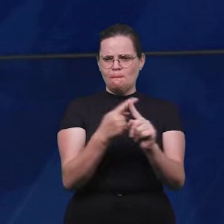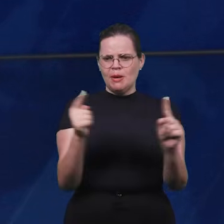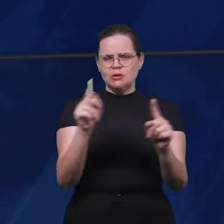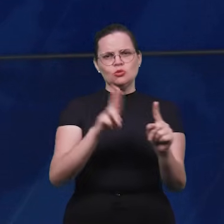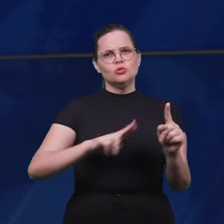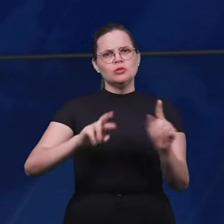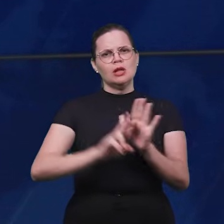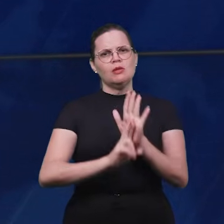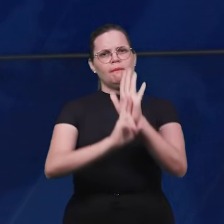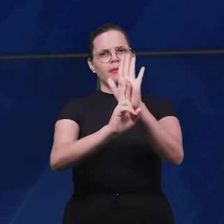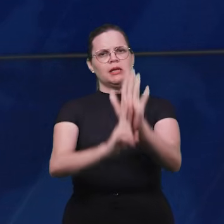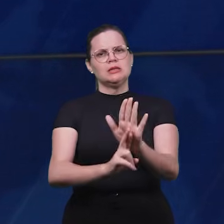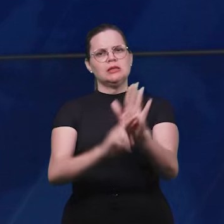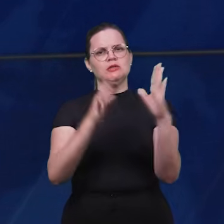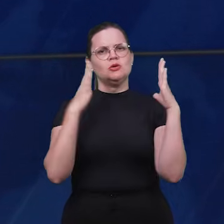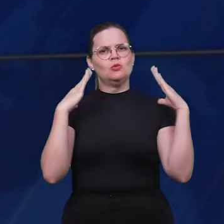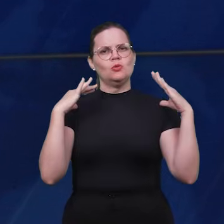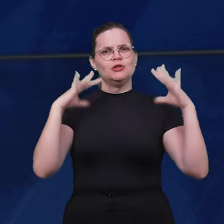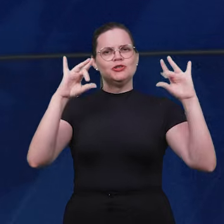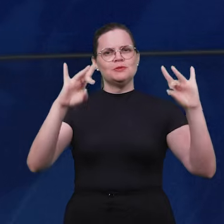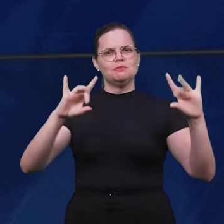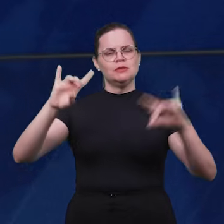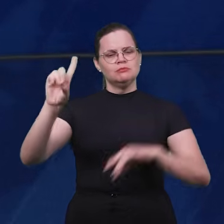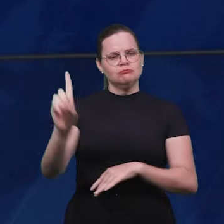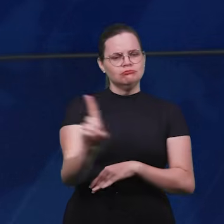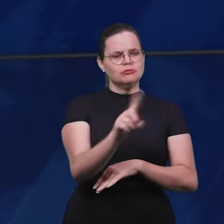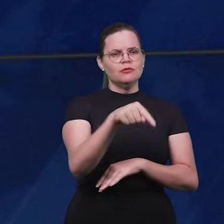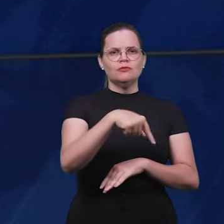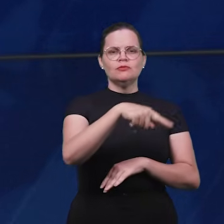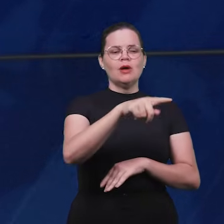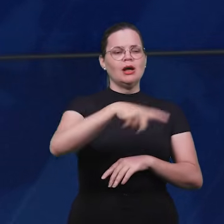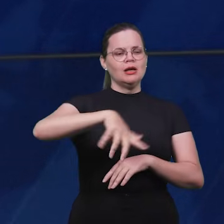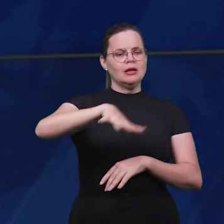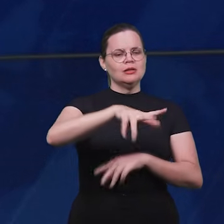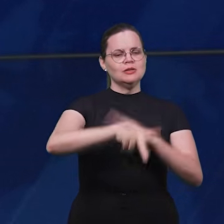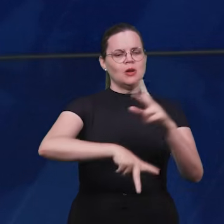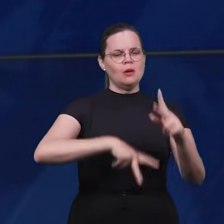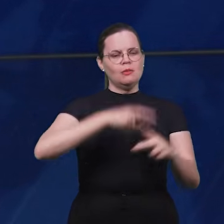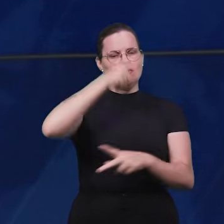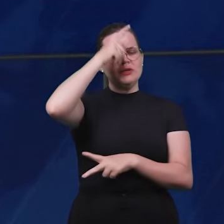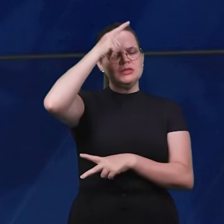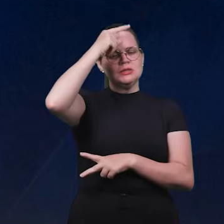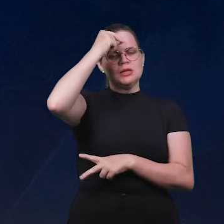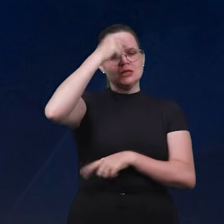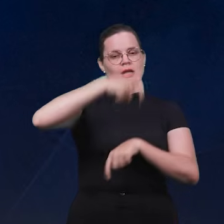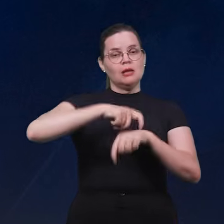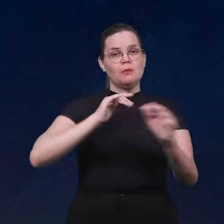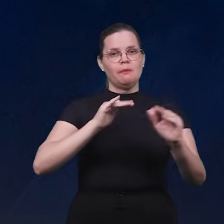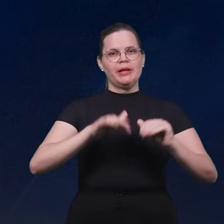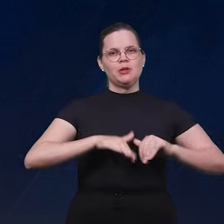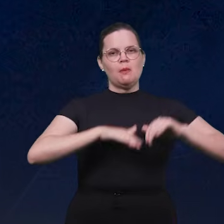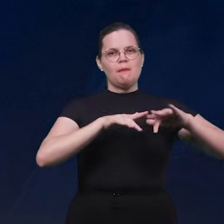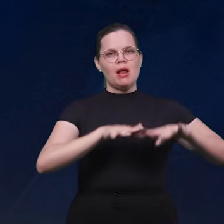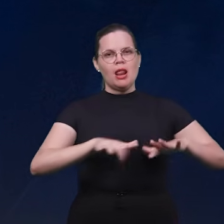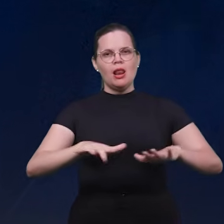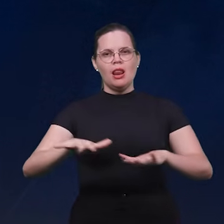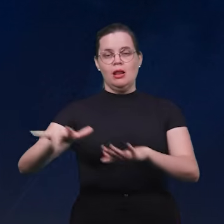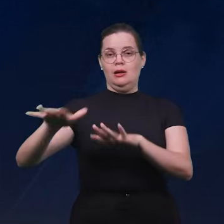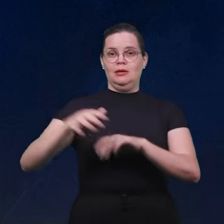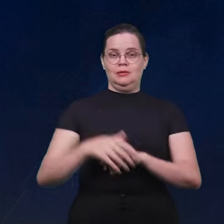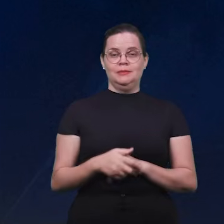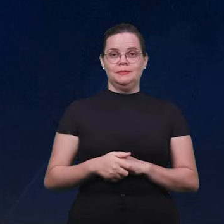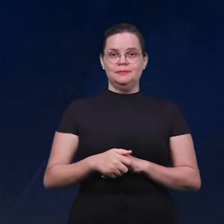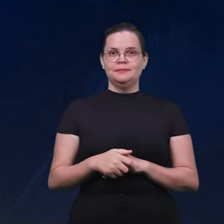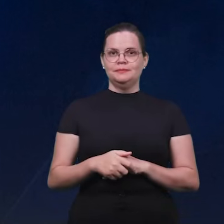de Deus para conceder ao seu povo o descanso na caminhada. Porque foi exatamente